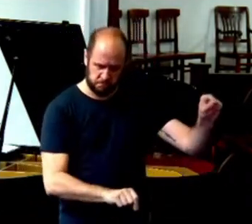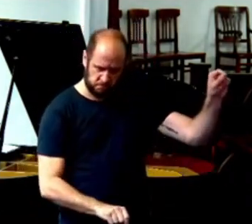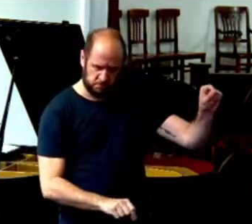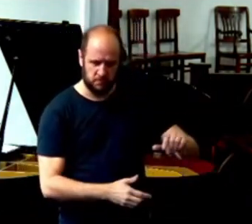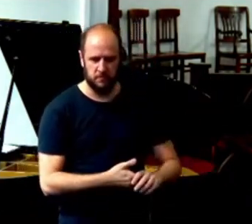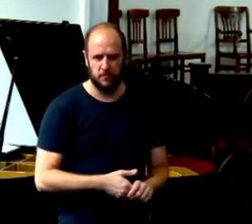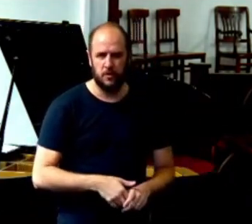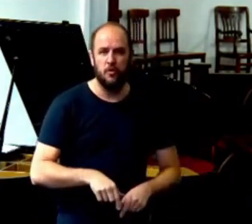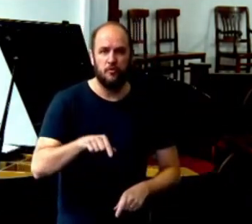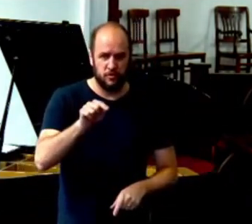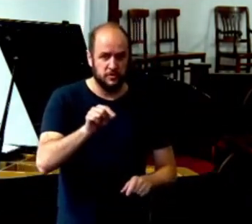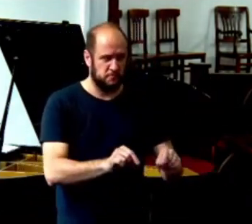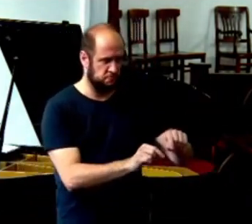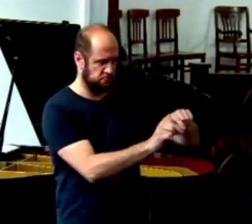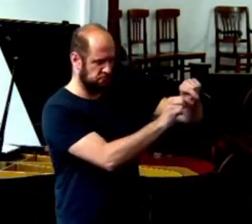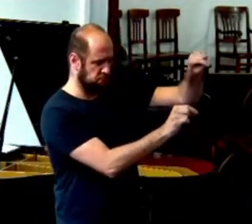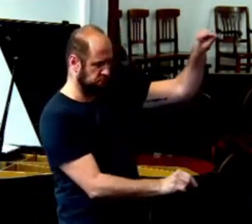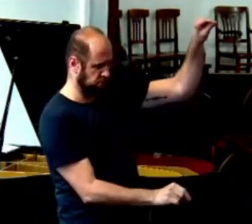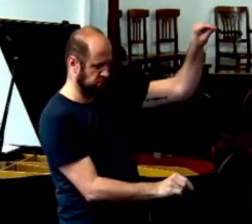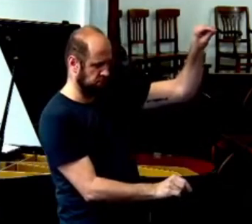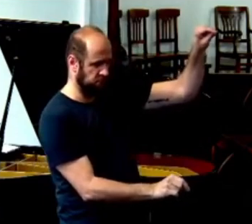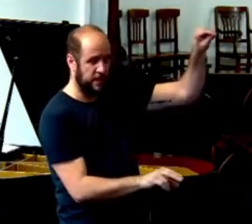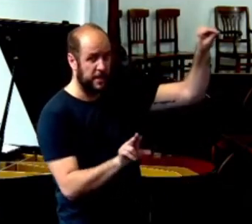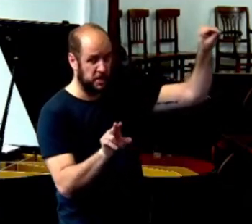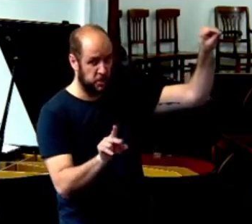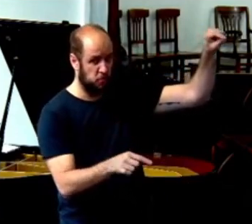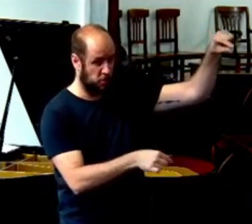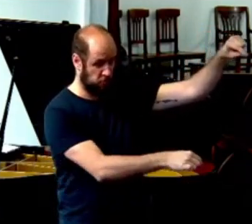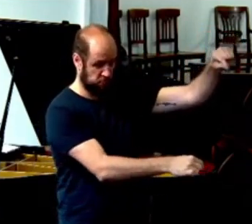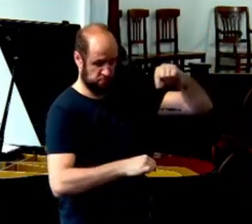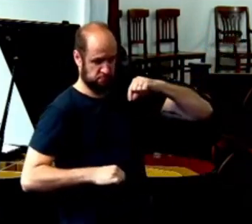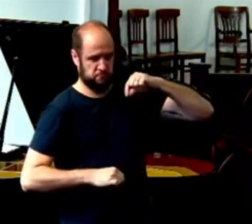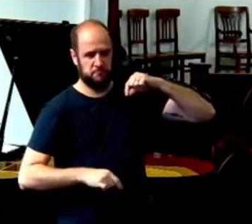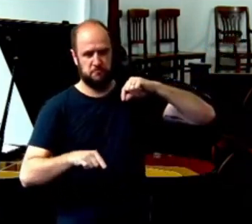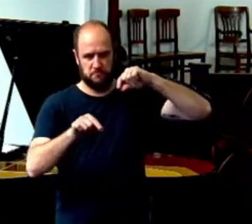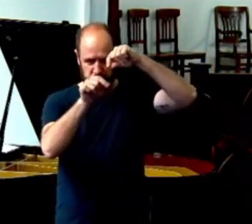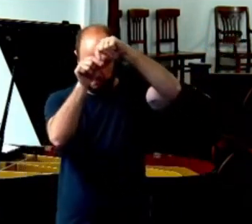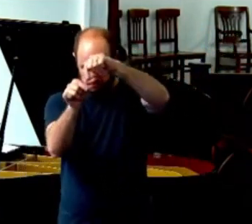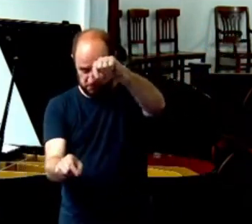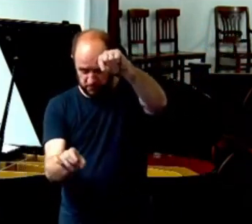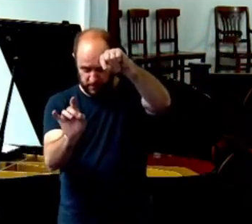que medirdes, vos medirão. Vos medirão.